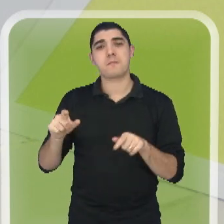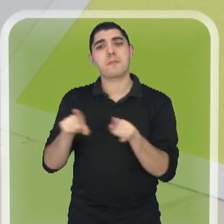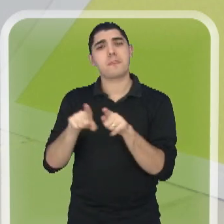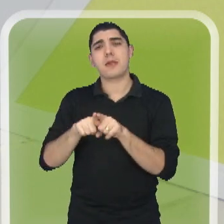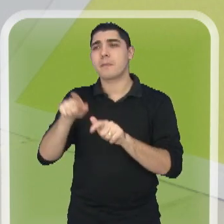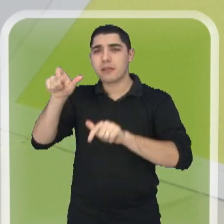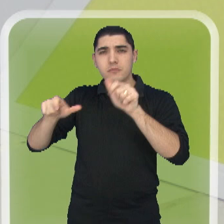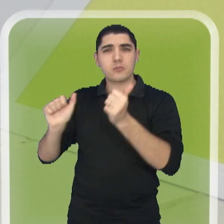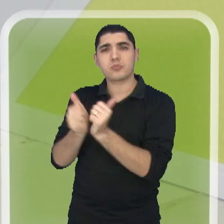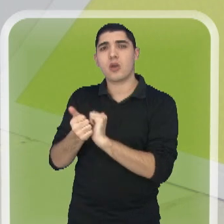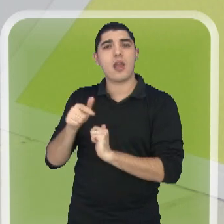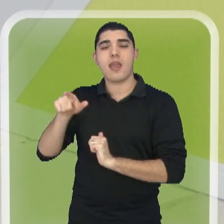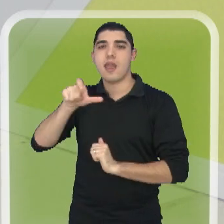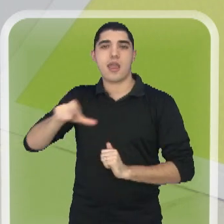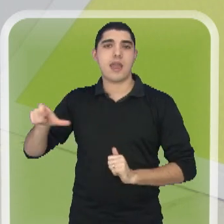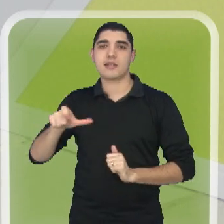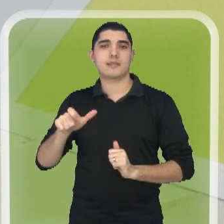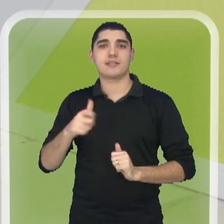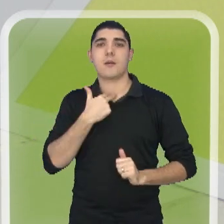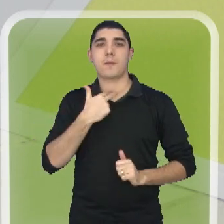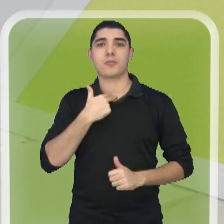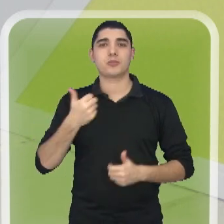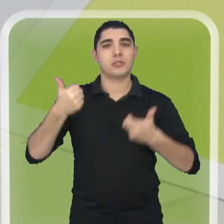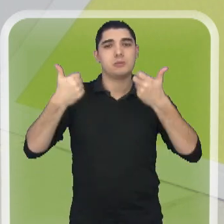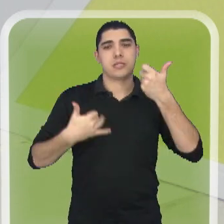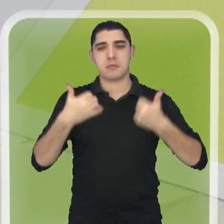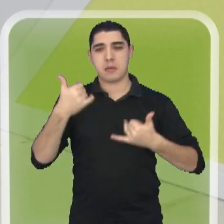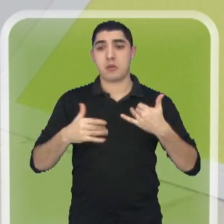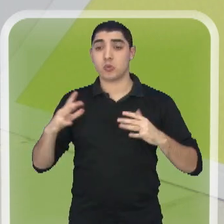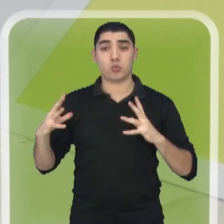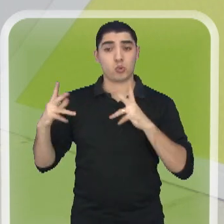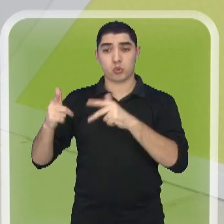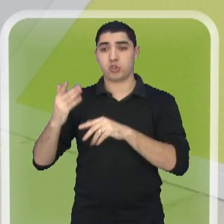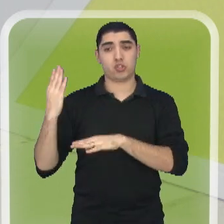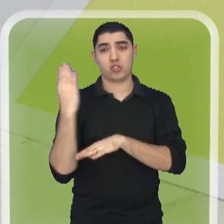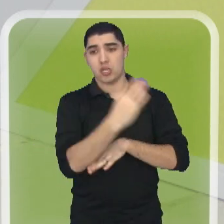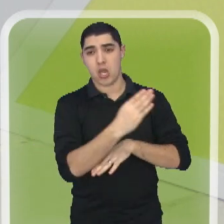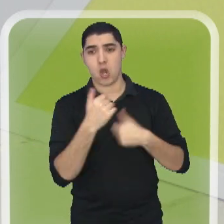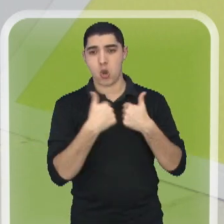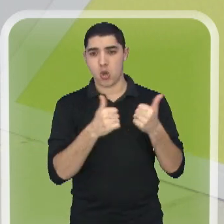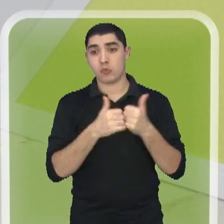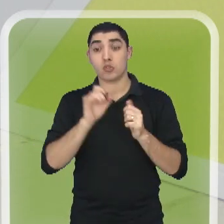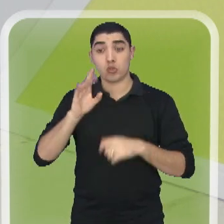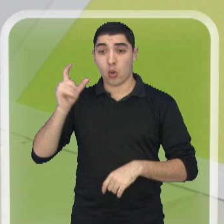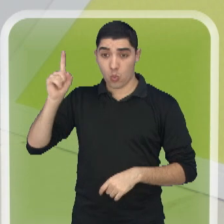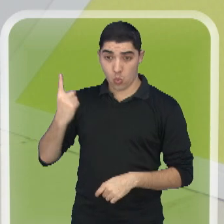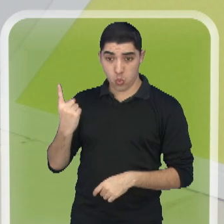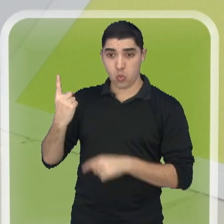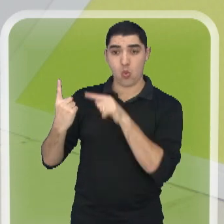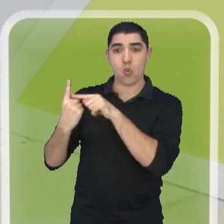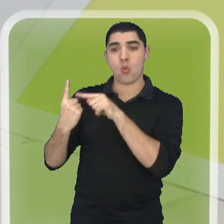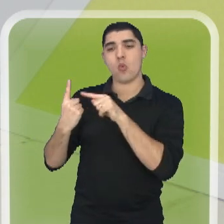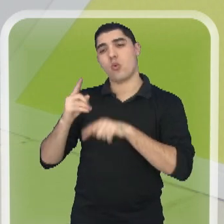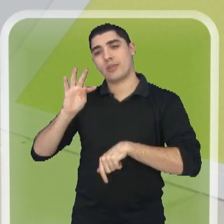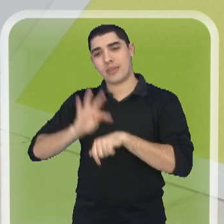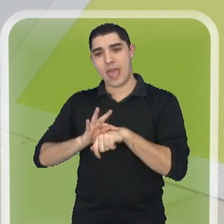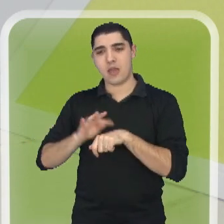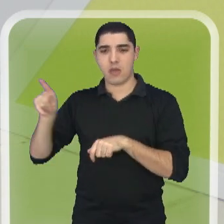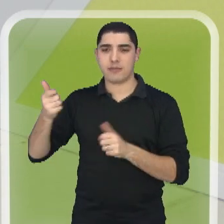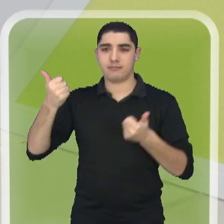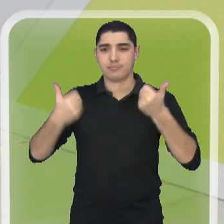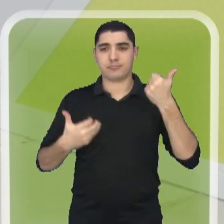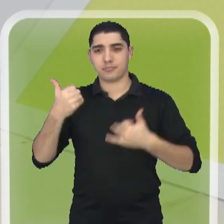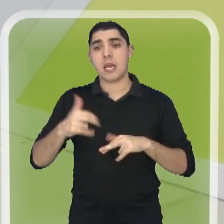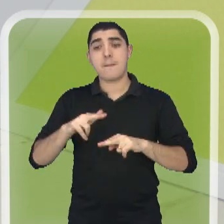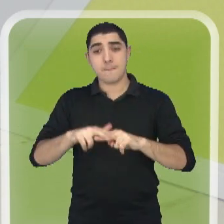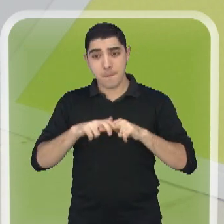foram autorizados a falar pós-jogo aí para a TV, né? Todo mundo foi direto para o ônibus aí, só o Ricardo Costa que veio. Por isso que você não